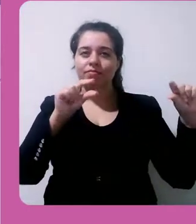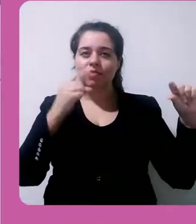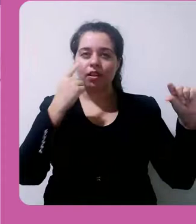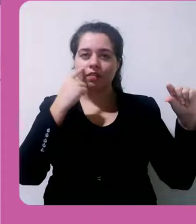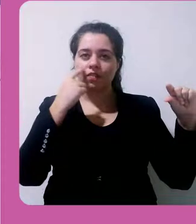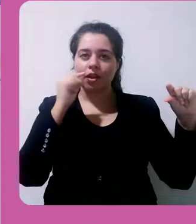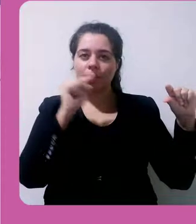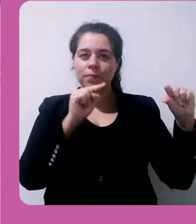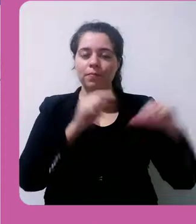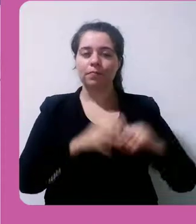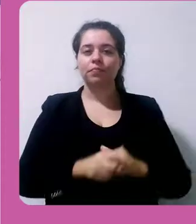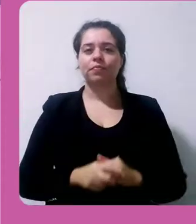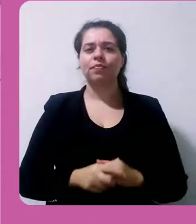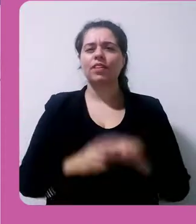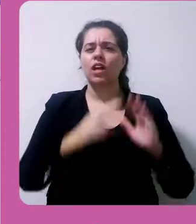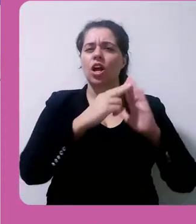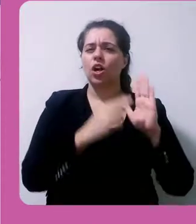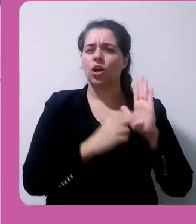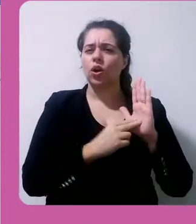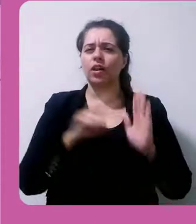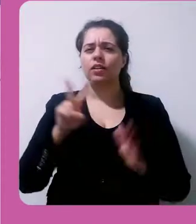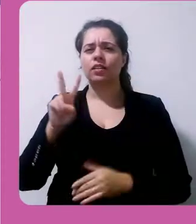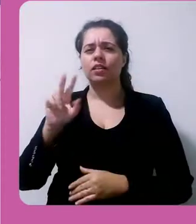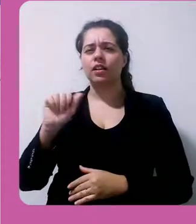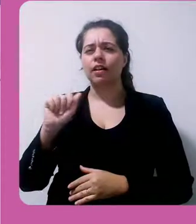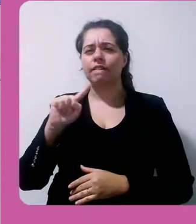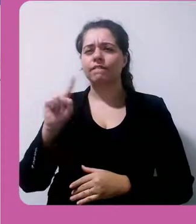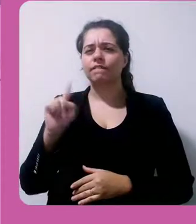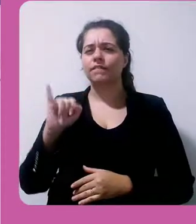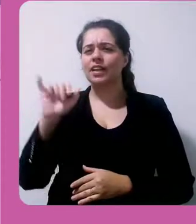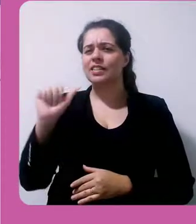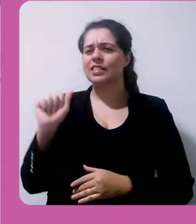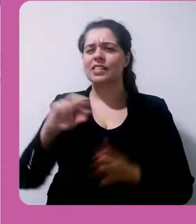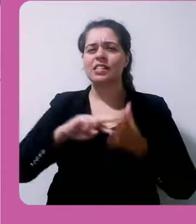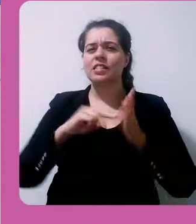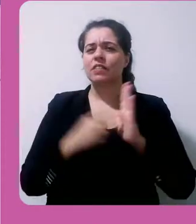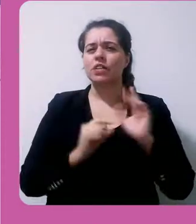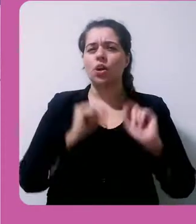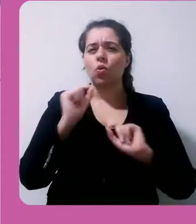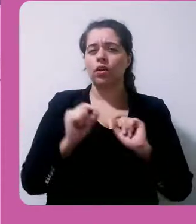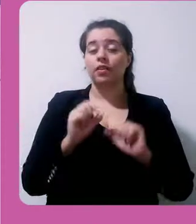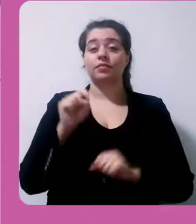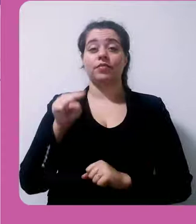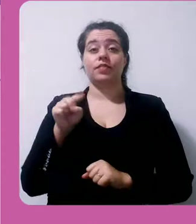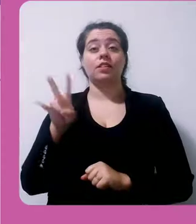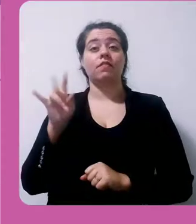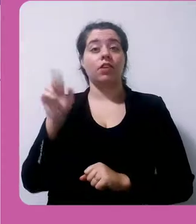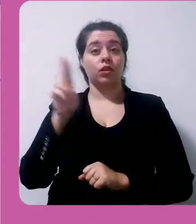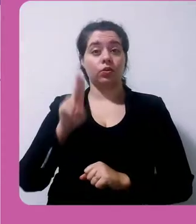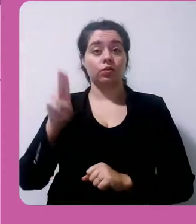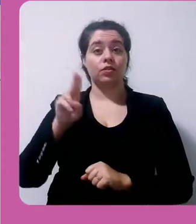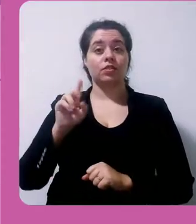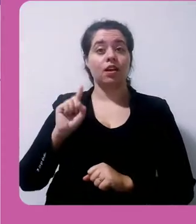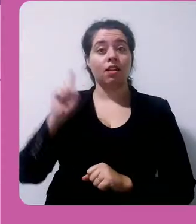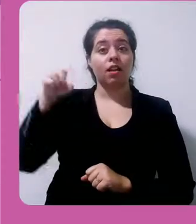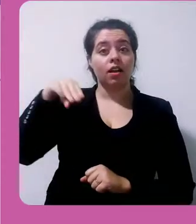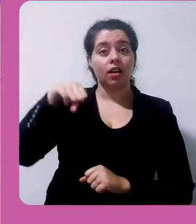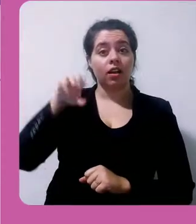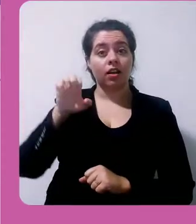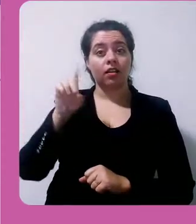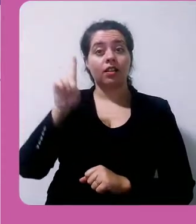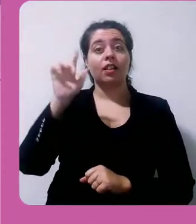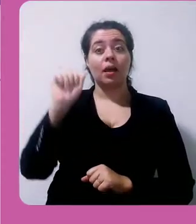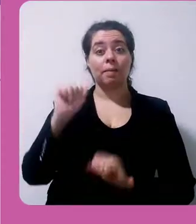isso lá na nossa média do da recuperação. Né? Porque